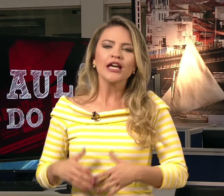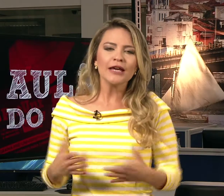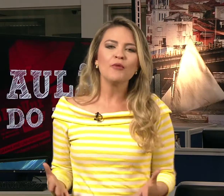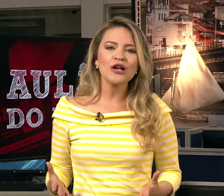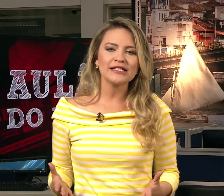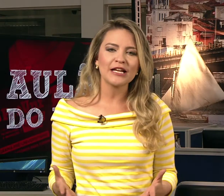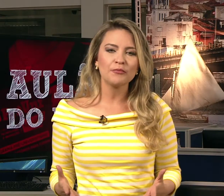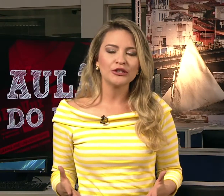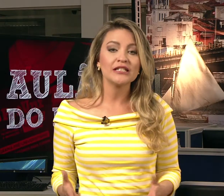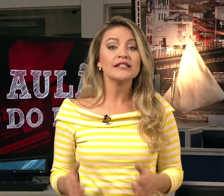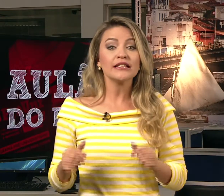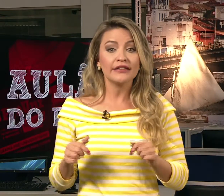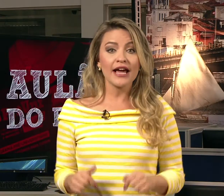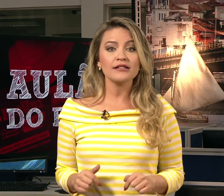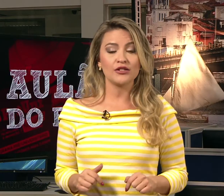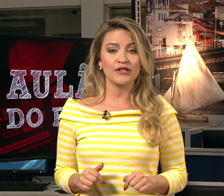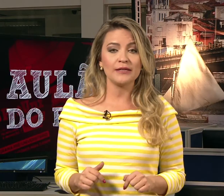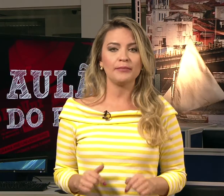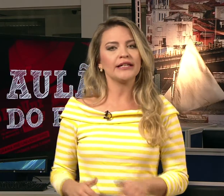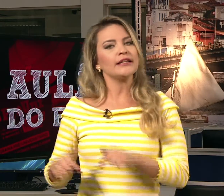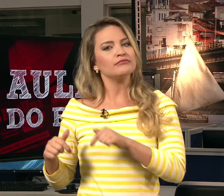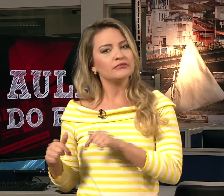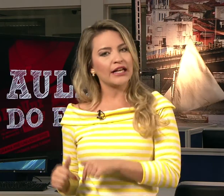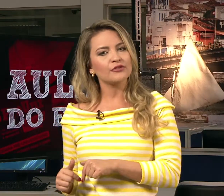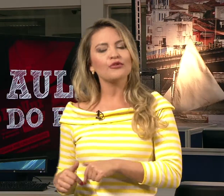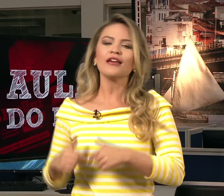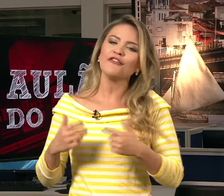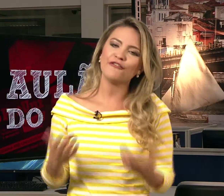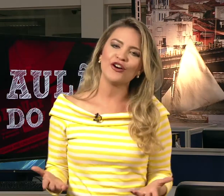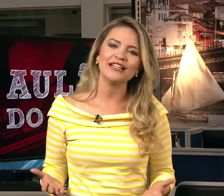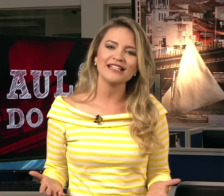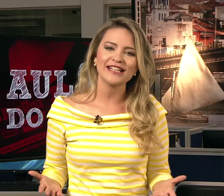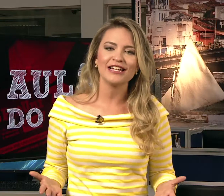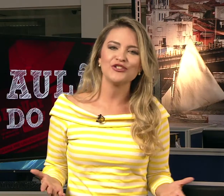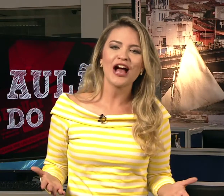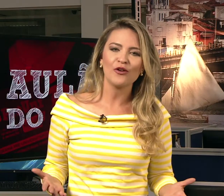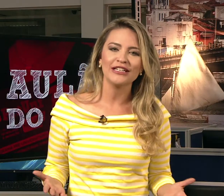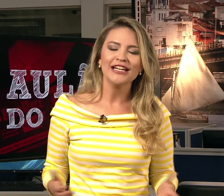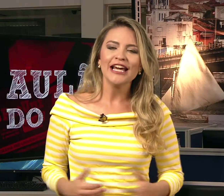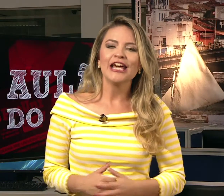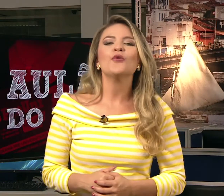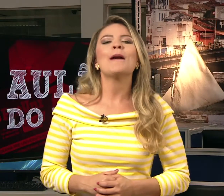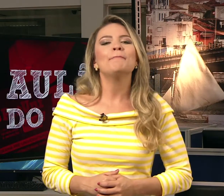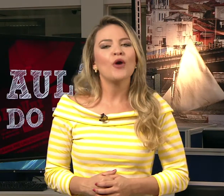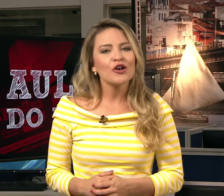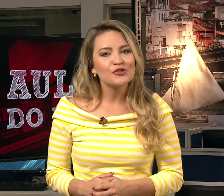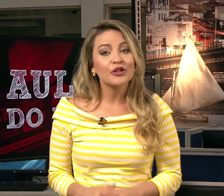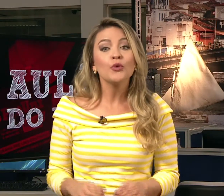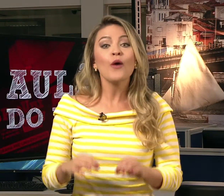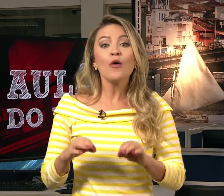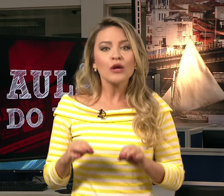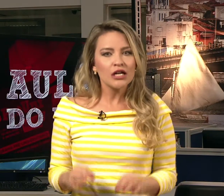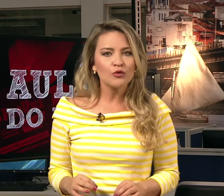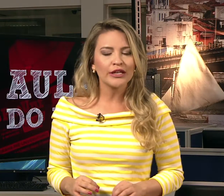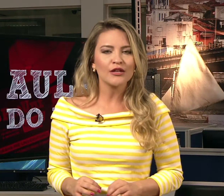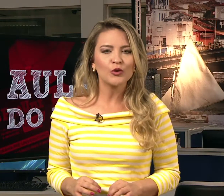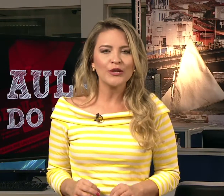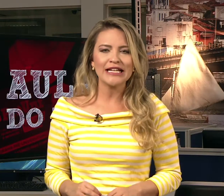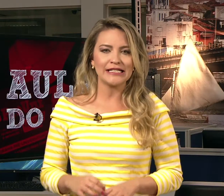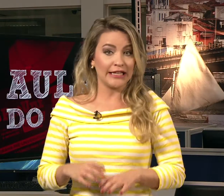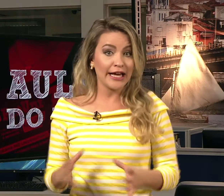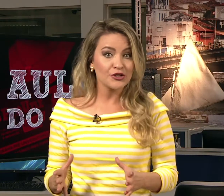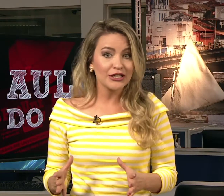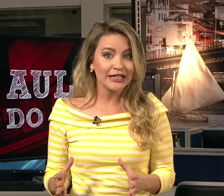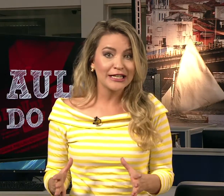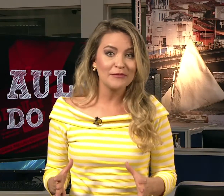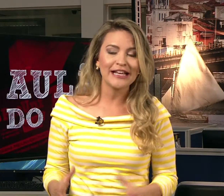preparatórios e mostra a importância desta disciplina dentro e fora da sala de aula. Eu aposto que o aulão, que inclui